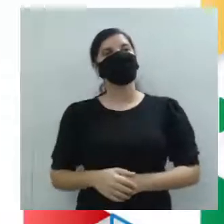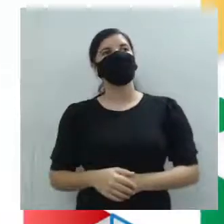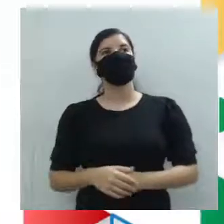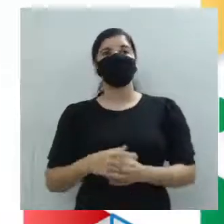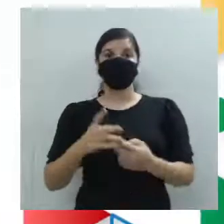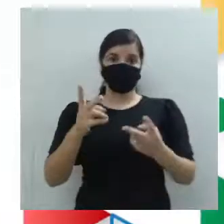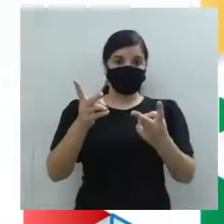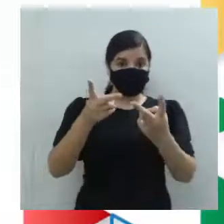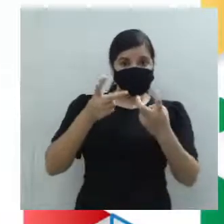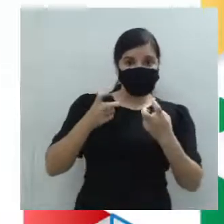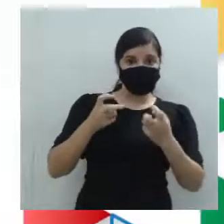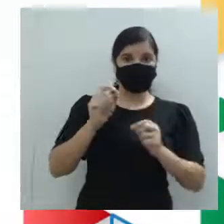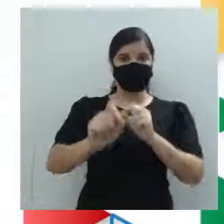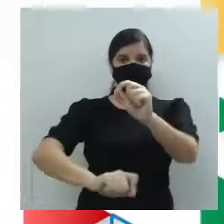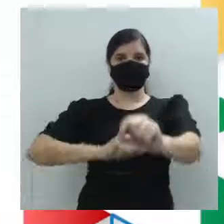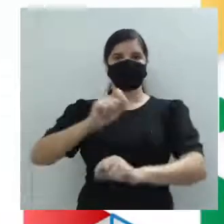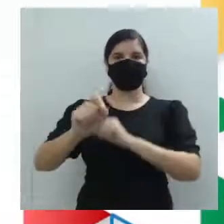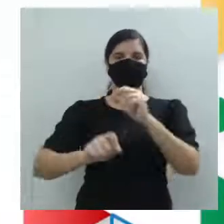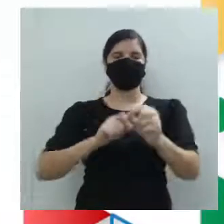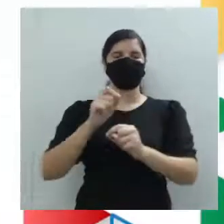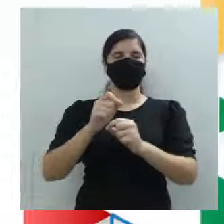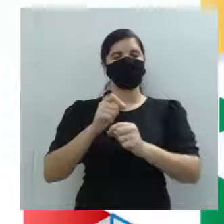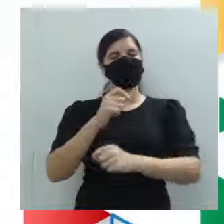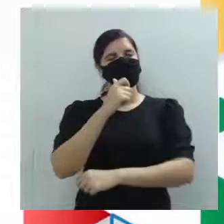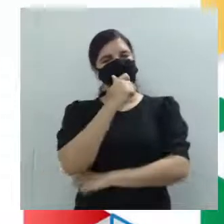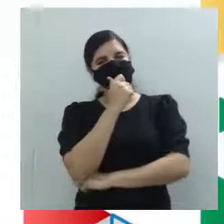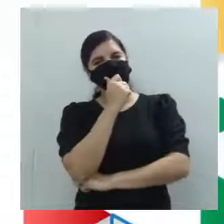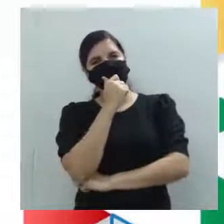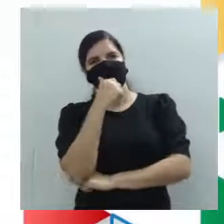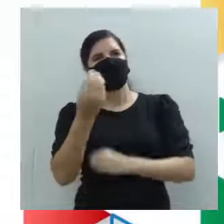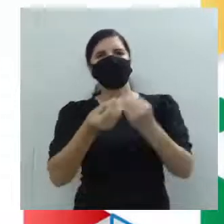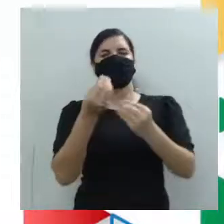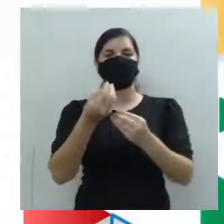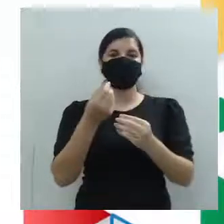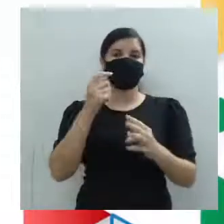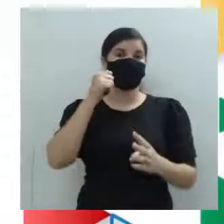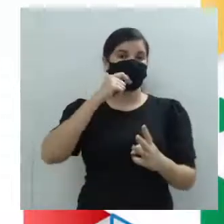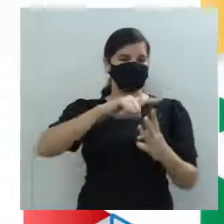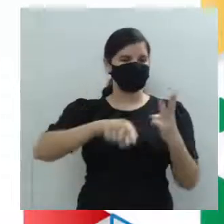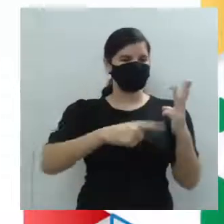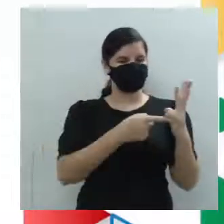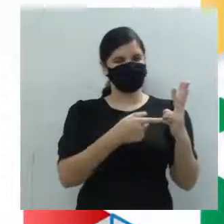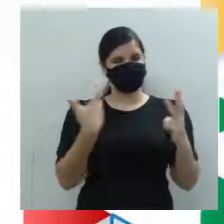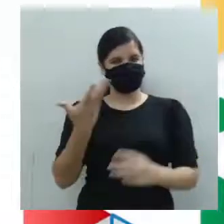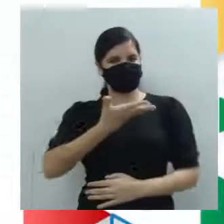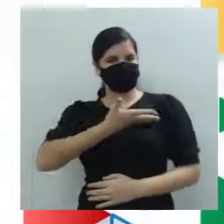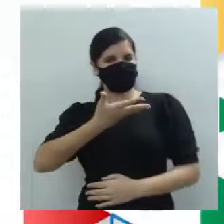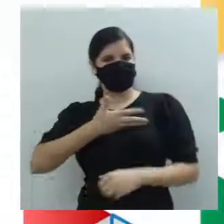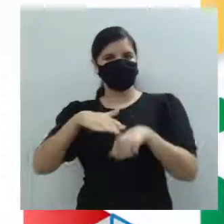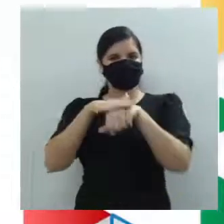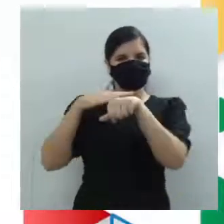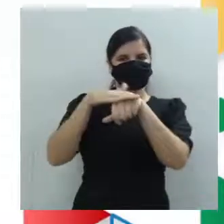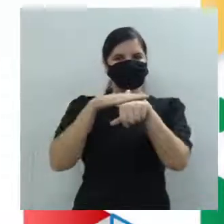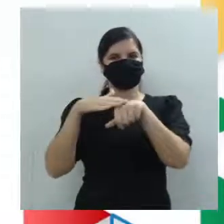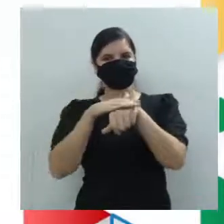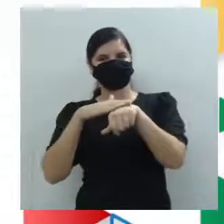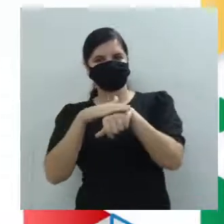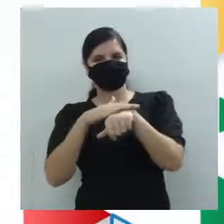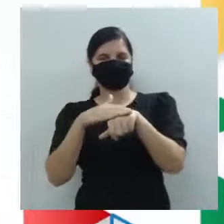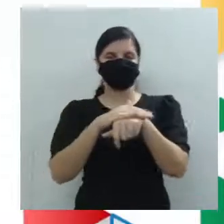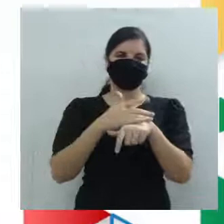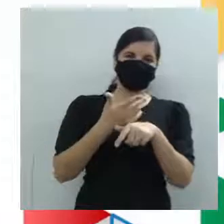vocês observem, façam uma leitura dela. Nós encontramos amigas que estão conversando, vejam só a